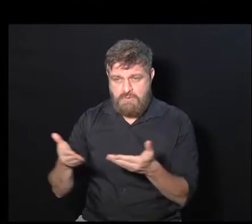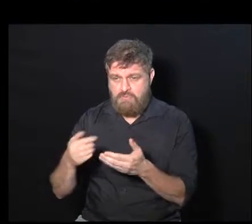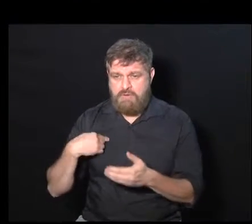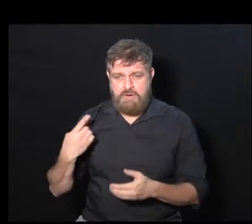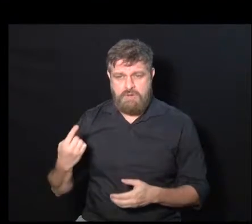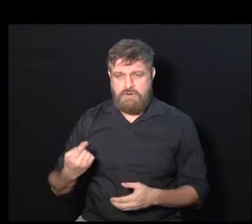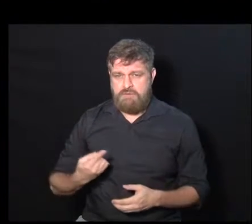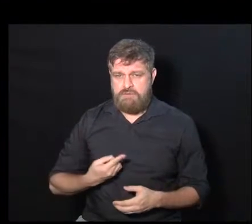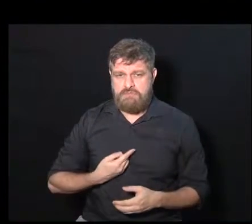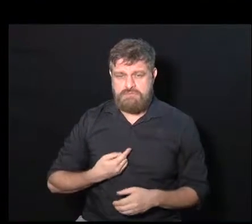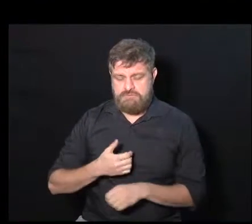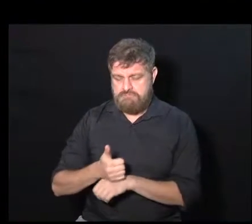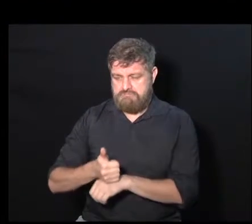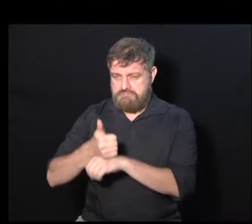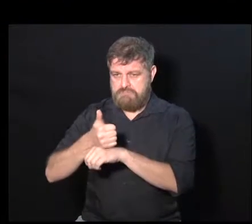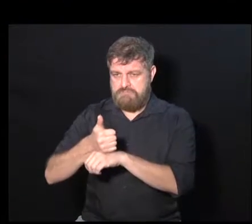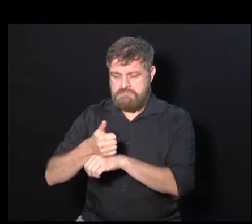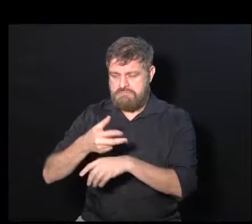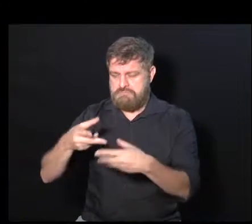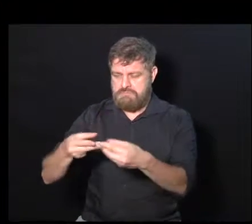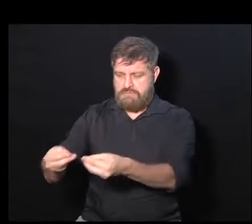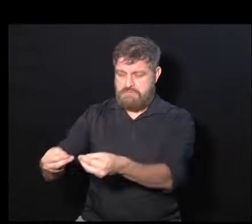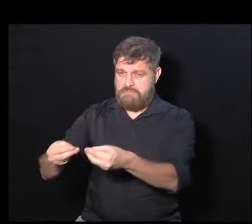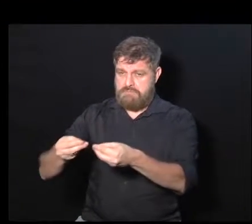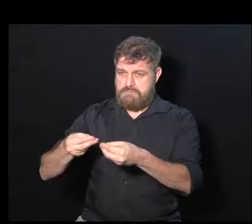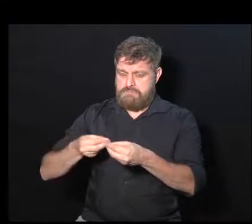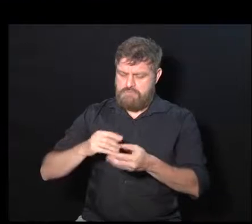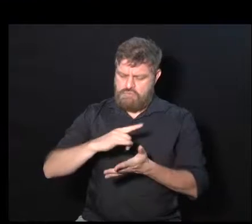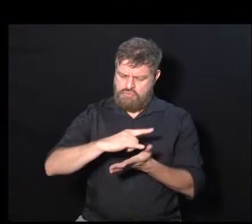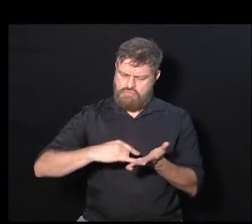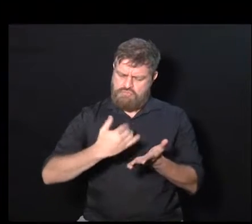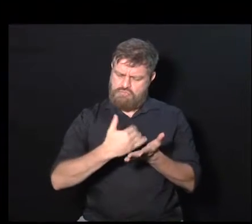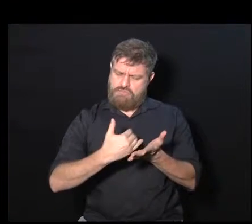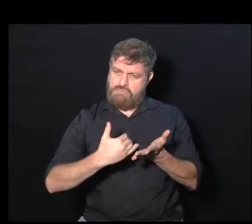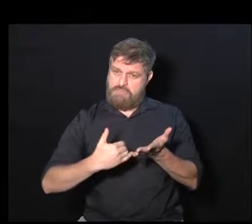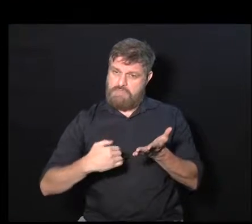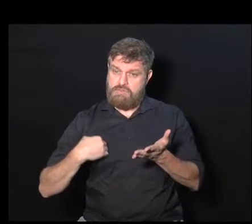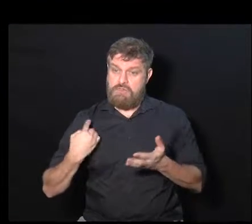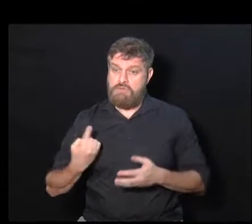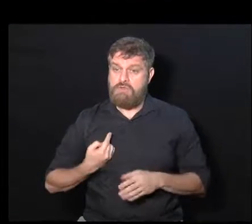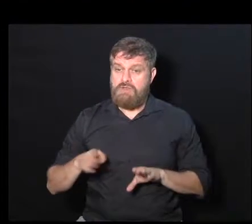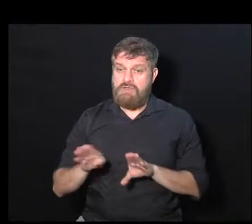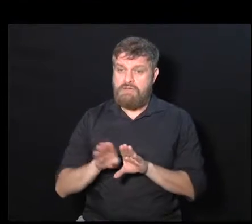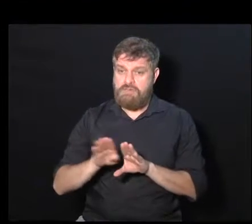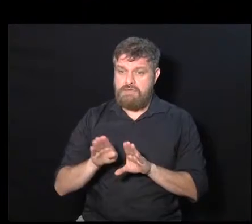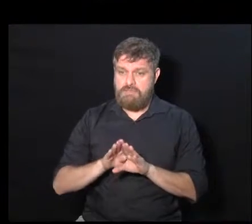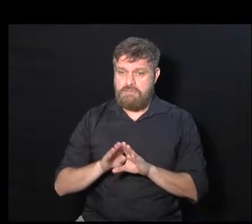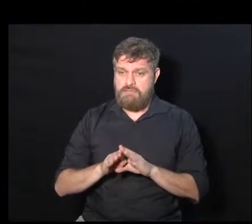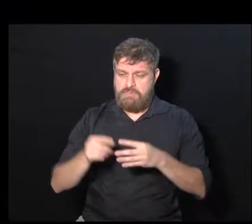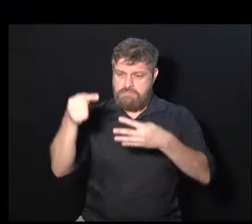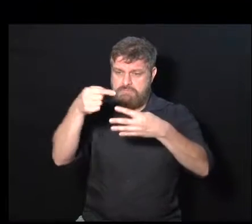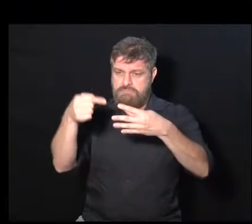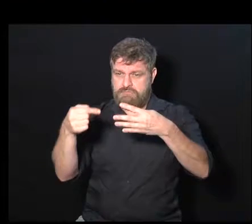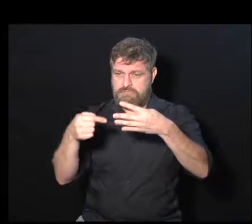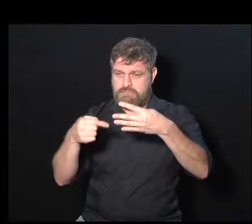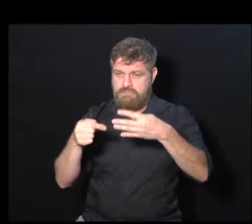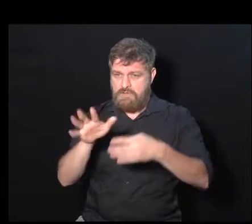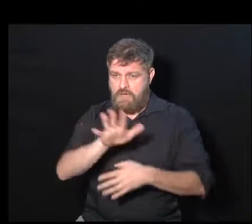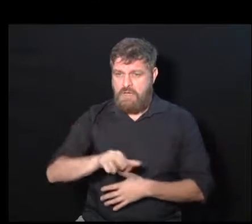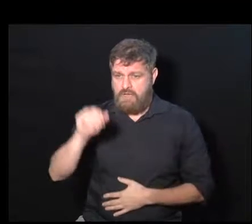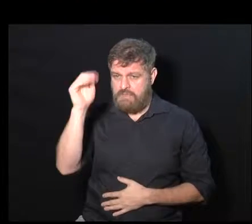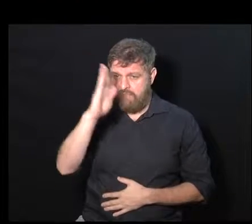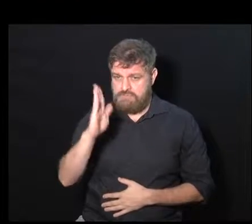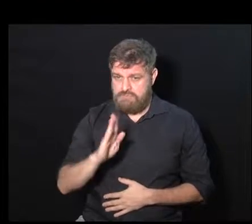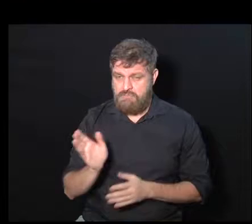recebemos a menção honrosa e também fomos classificados para a fase nacional, que é o